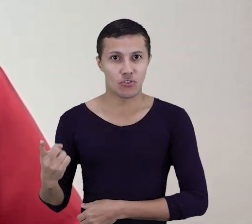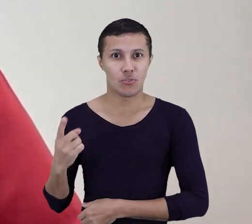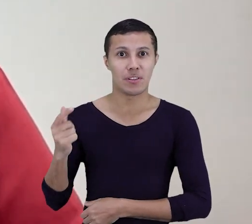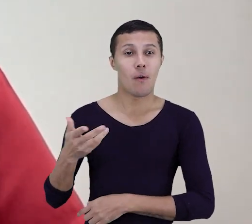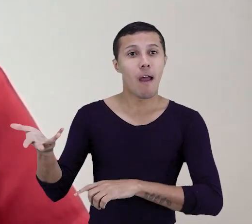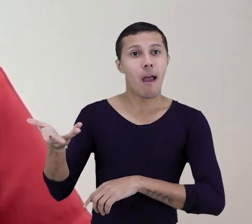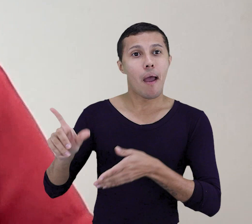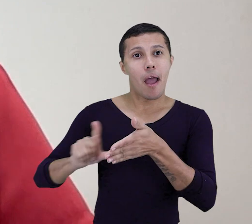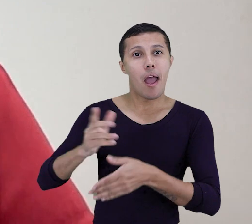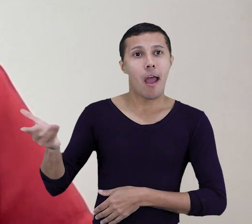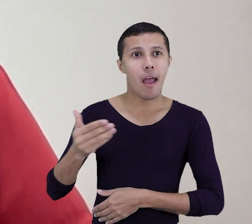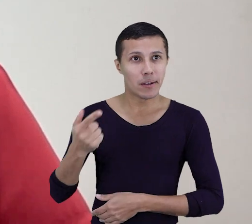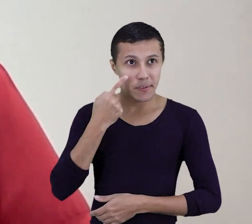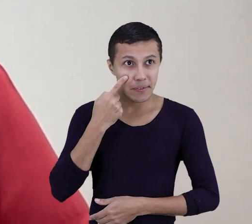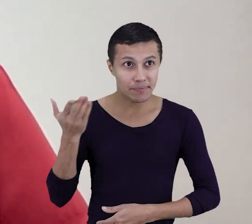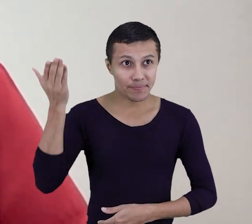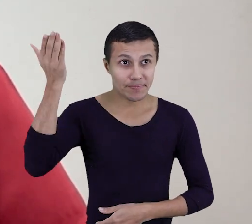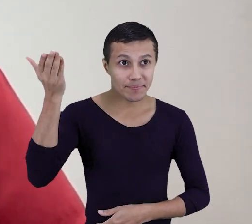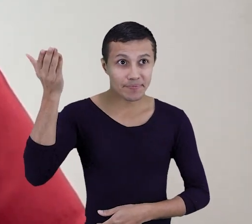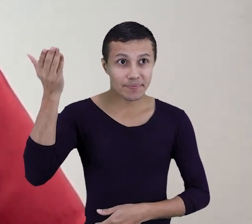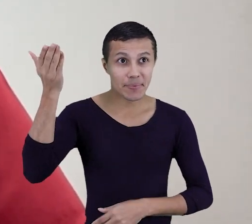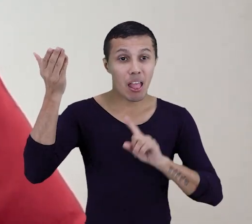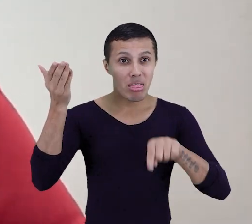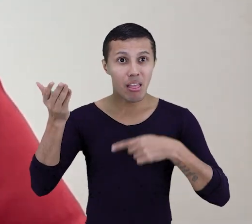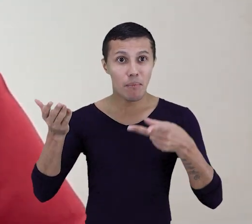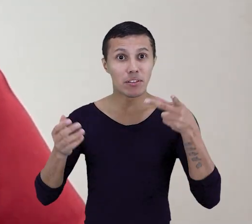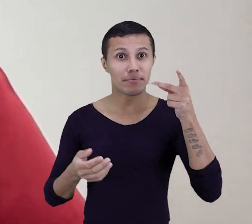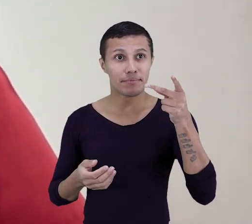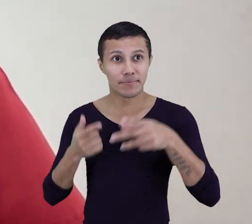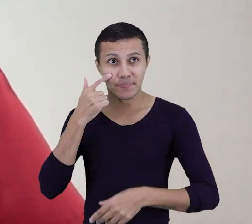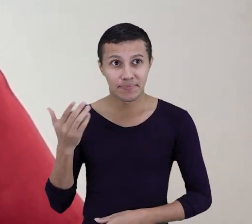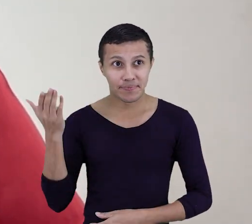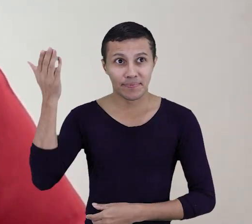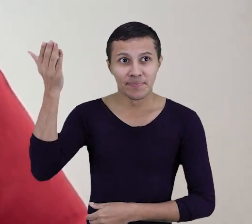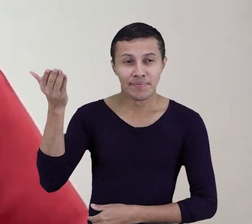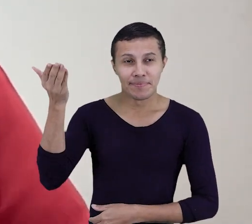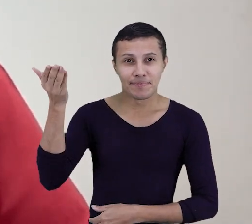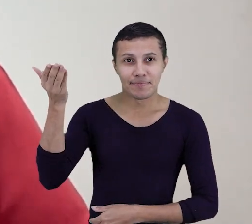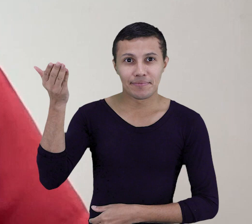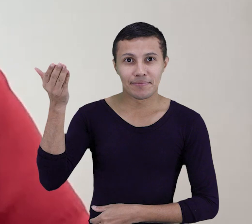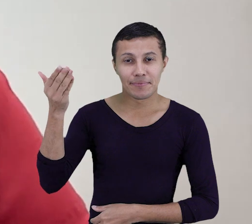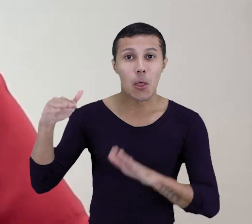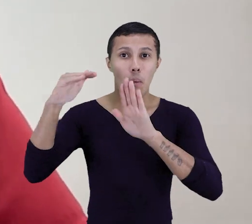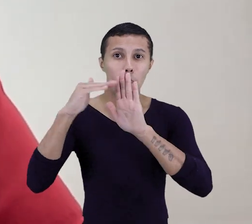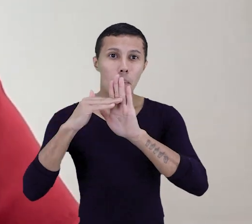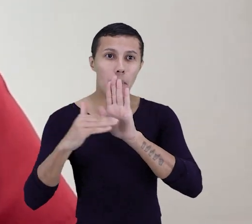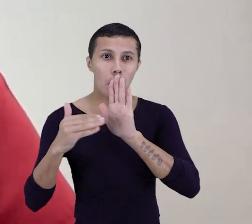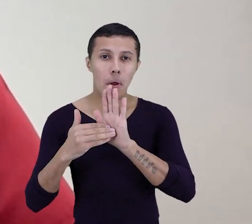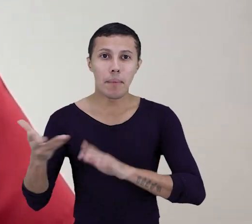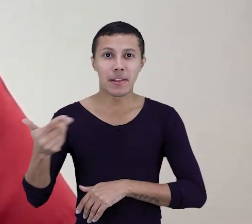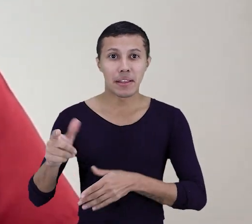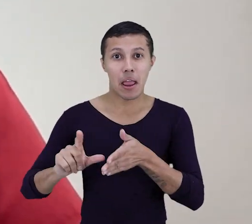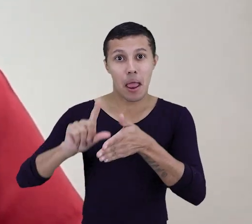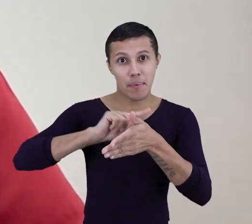chamada Acelera Amapá, que é um programa do Sebrae. Em seguida, nós participamos era um programa de aceleração que tinha fase de